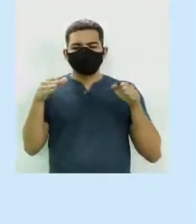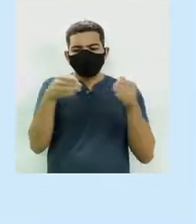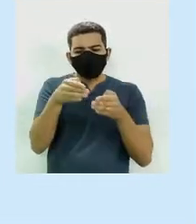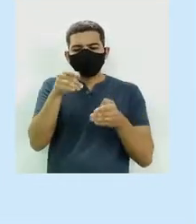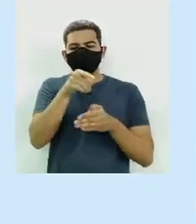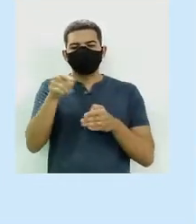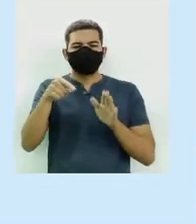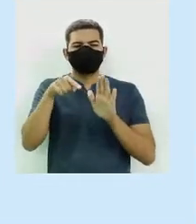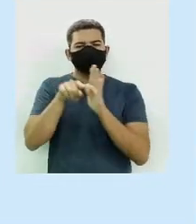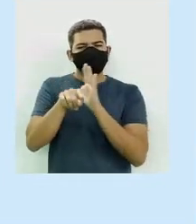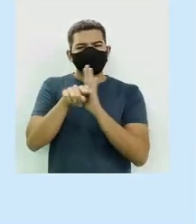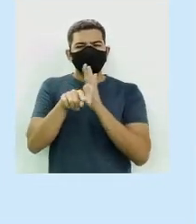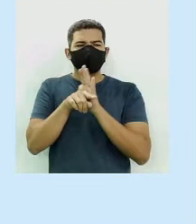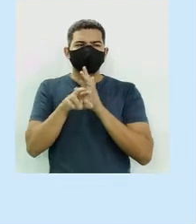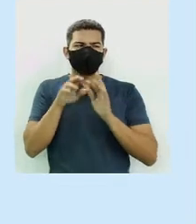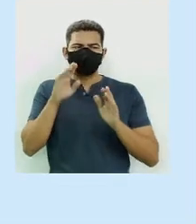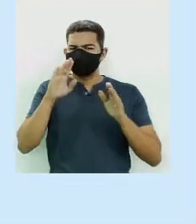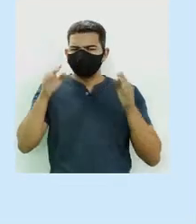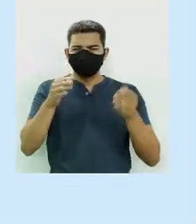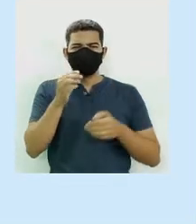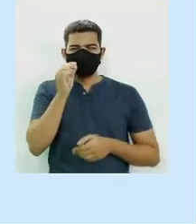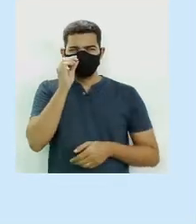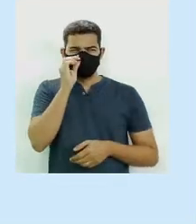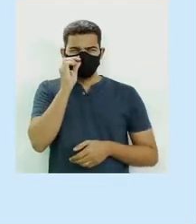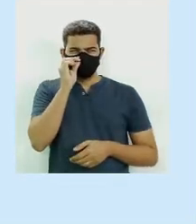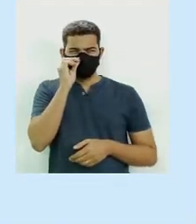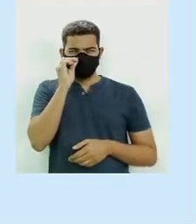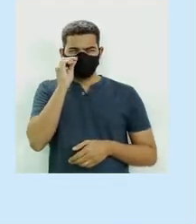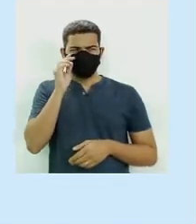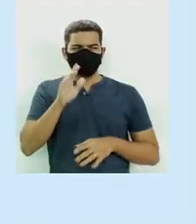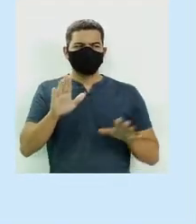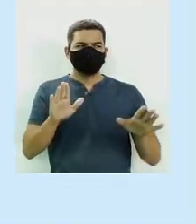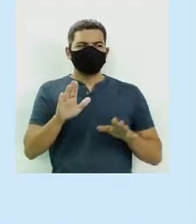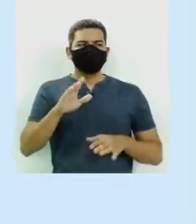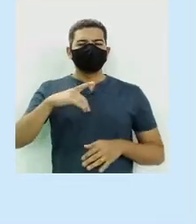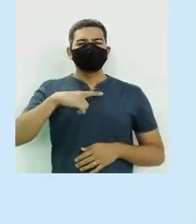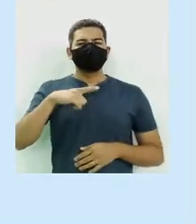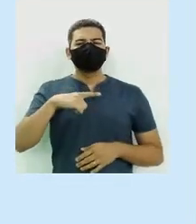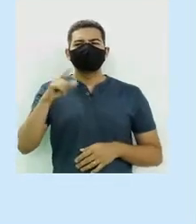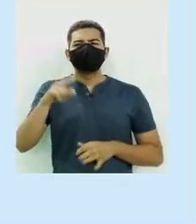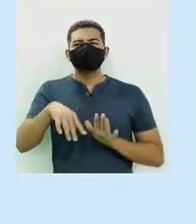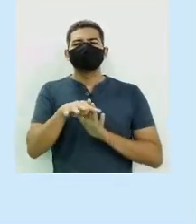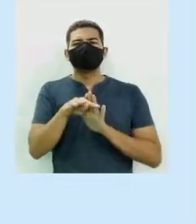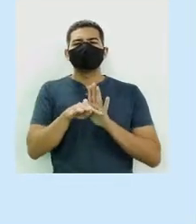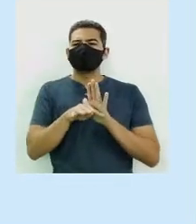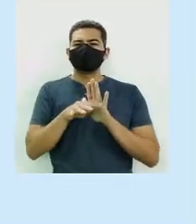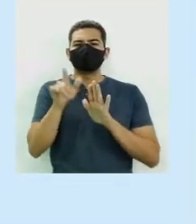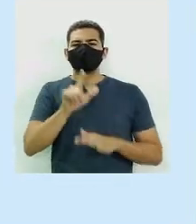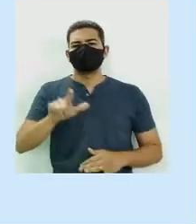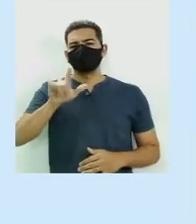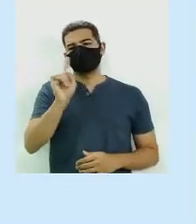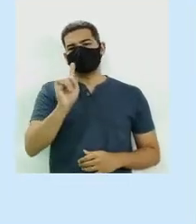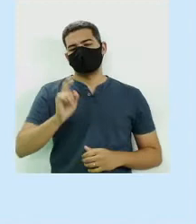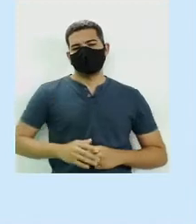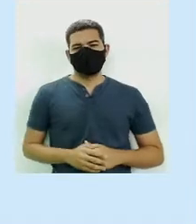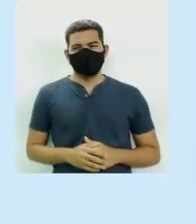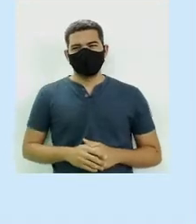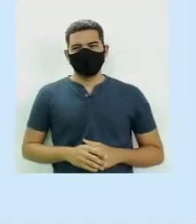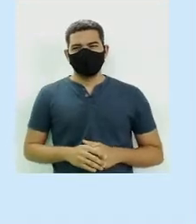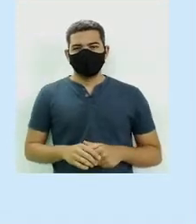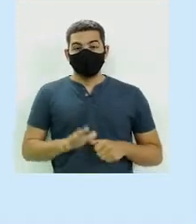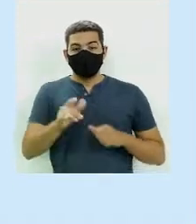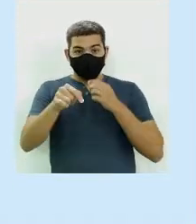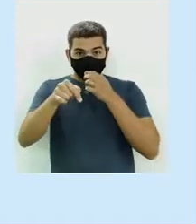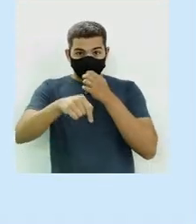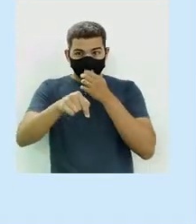professor coloca para a gente responder. Só que isso se detém muito àqueles textos não literários. Só que hoje a